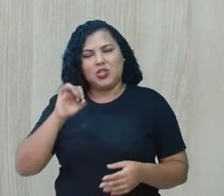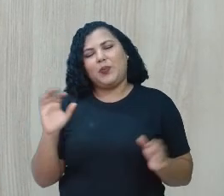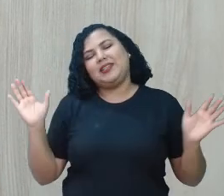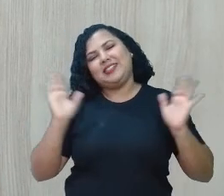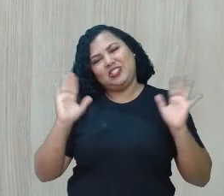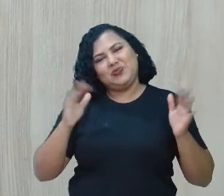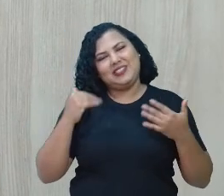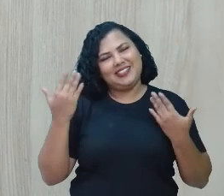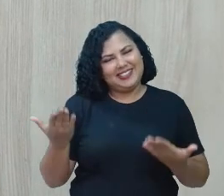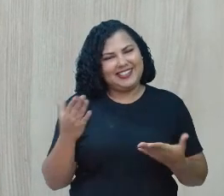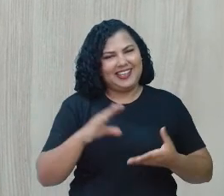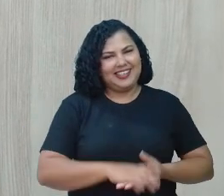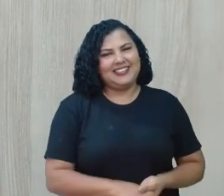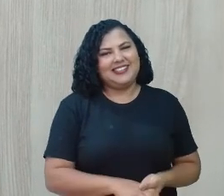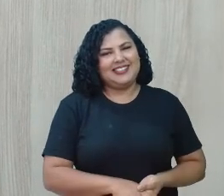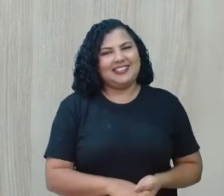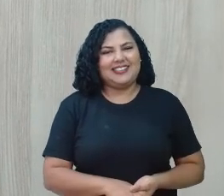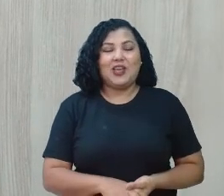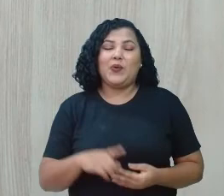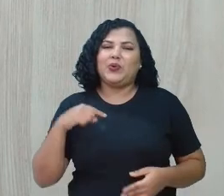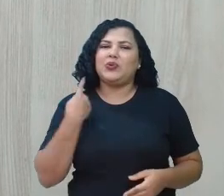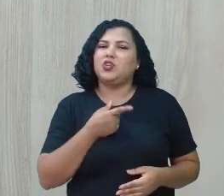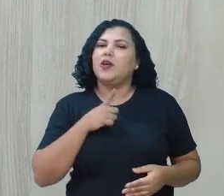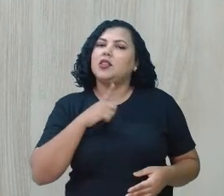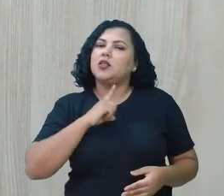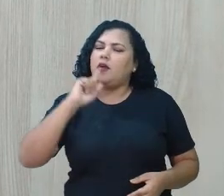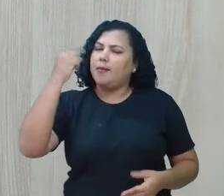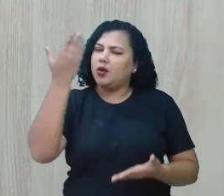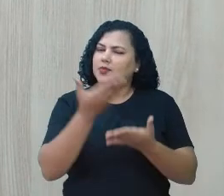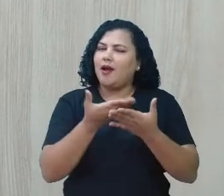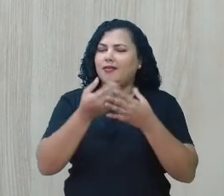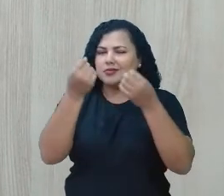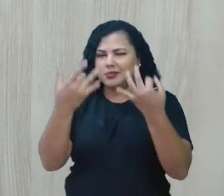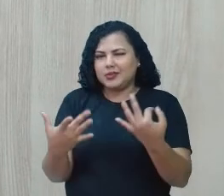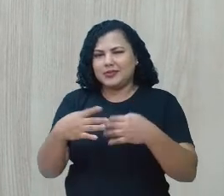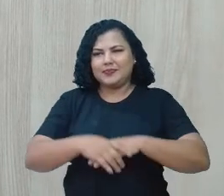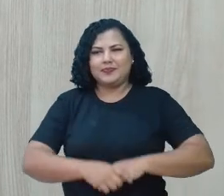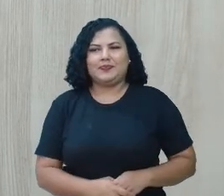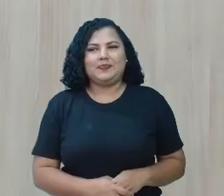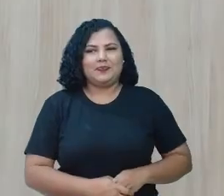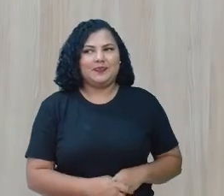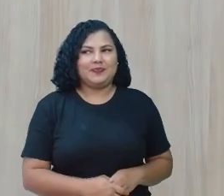considerações finais aí e o que a gente vai ter para a próxima aula. Diz aí, Pedro.